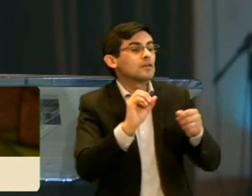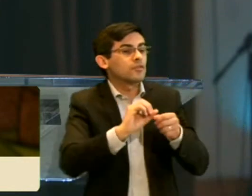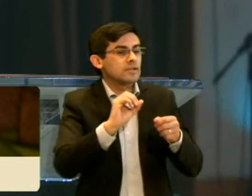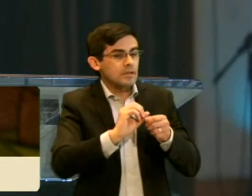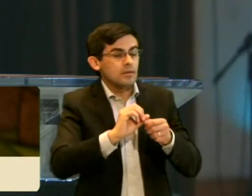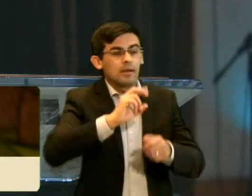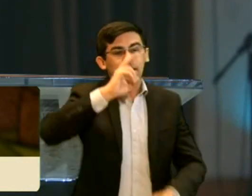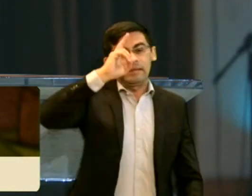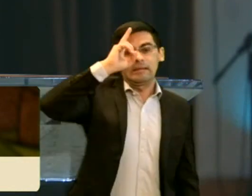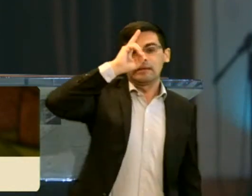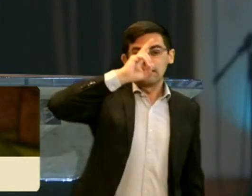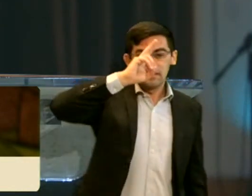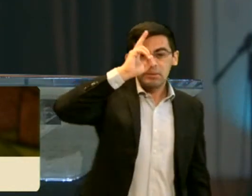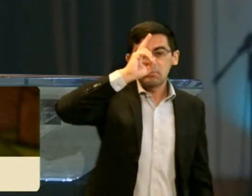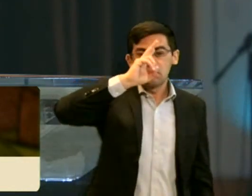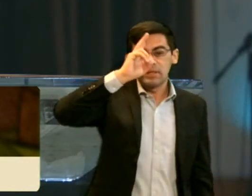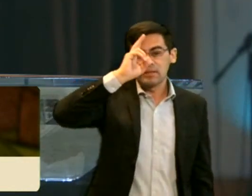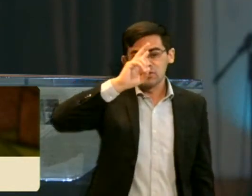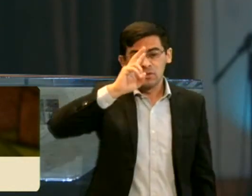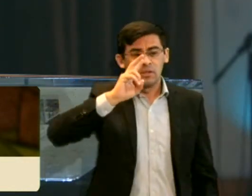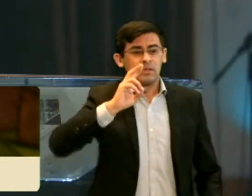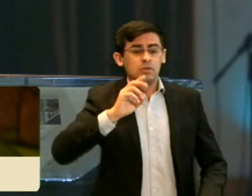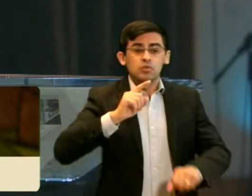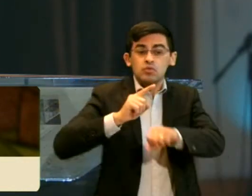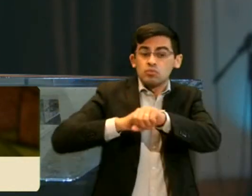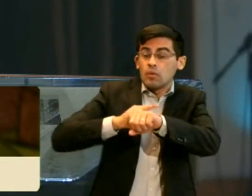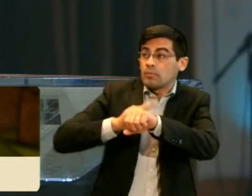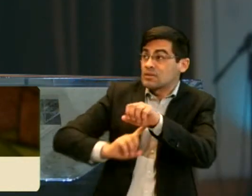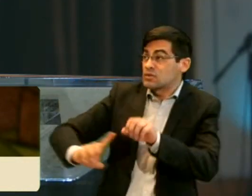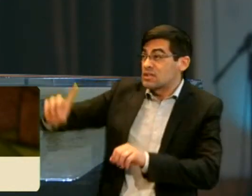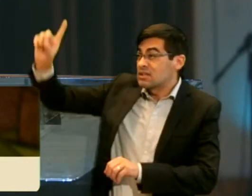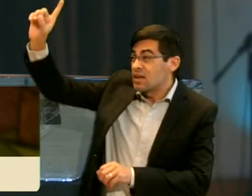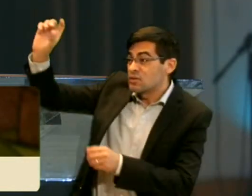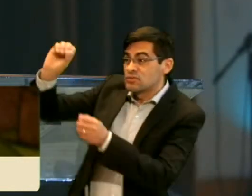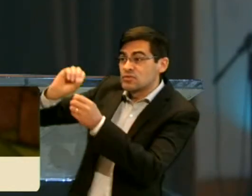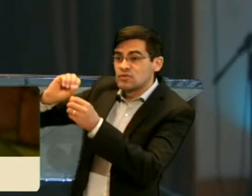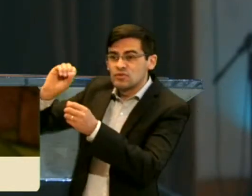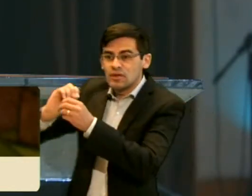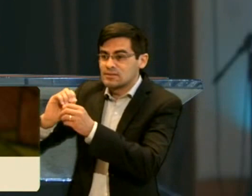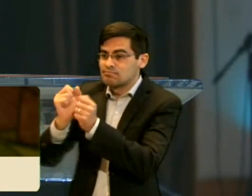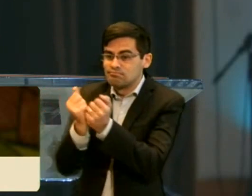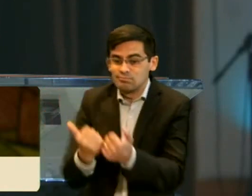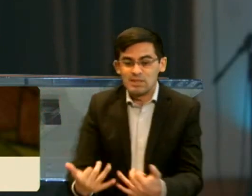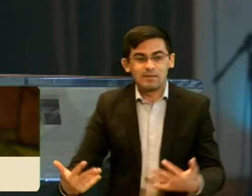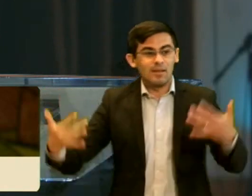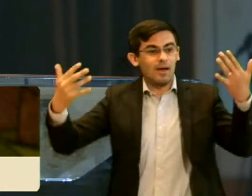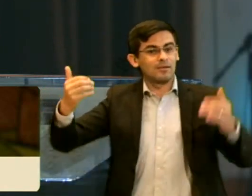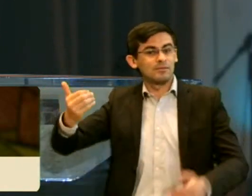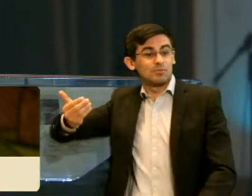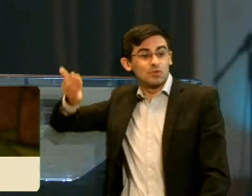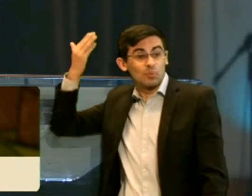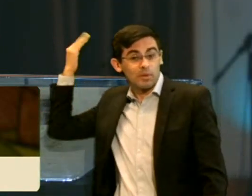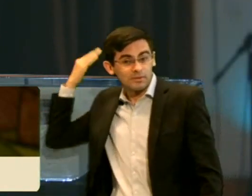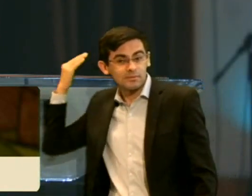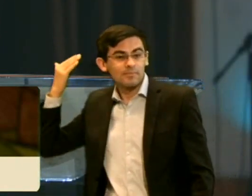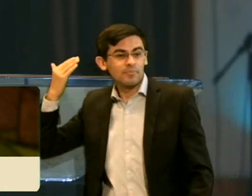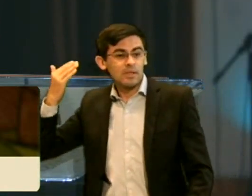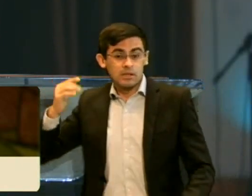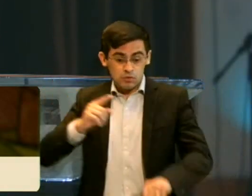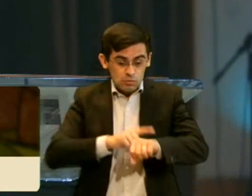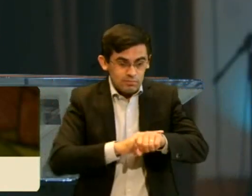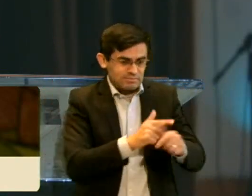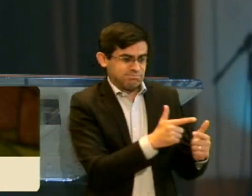está lembrando das intervenções de Deus no passado. E quando nós estamos nos tempos